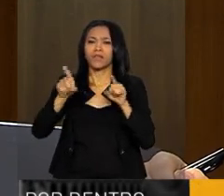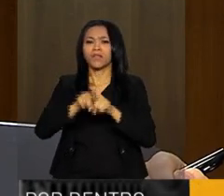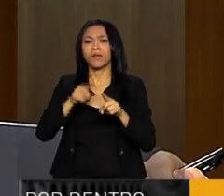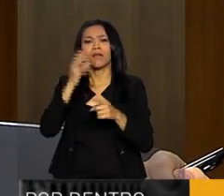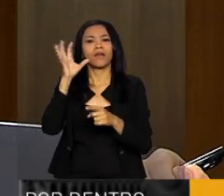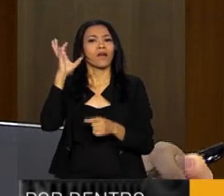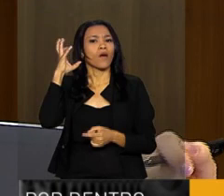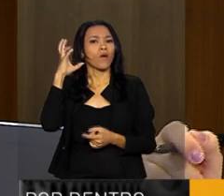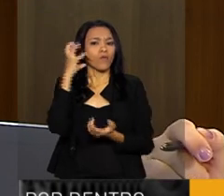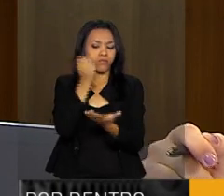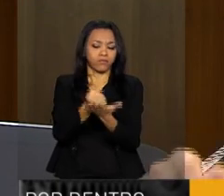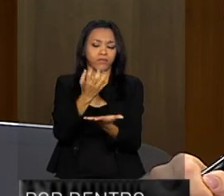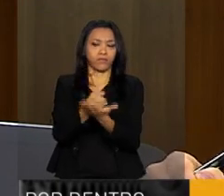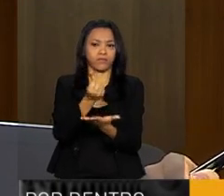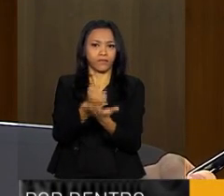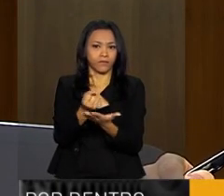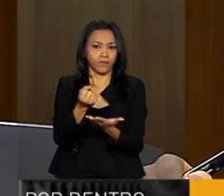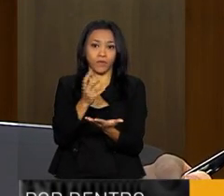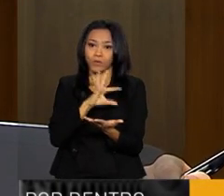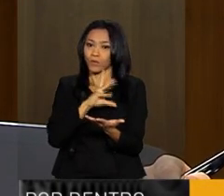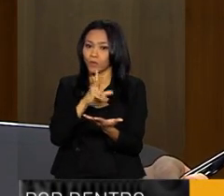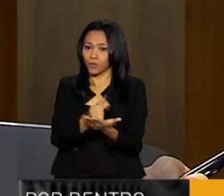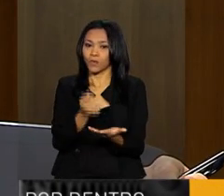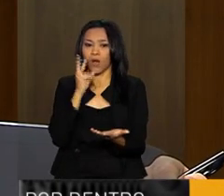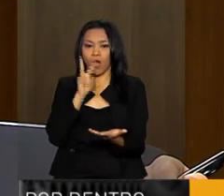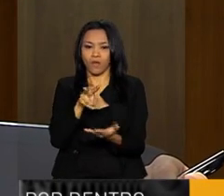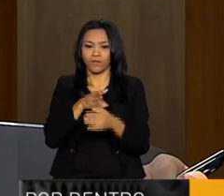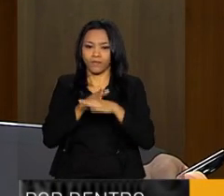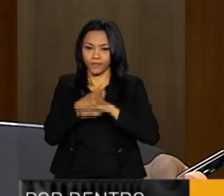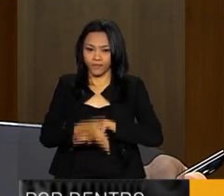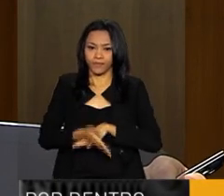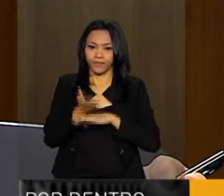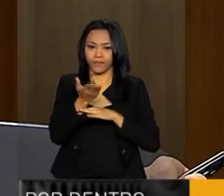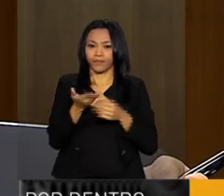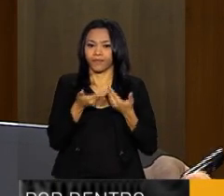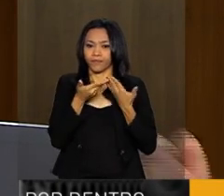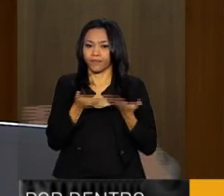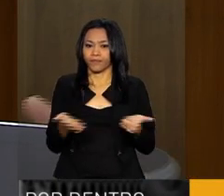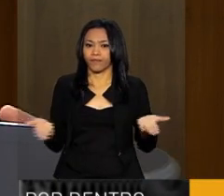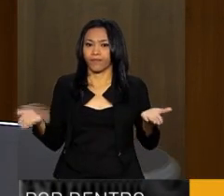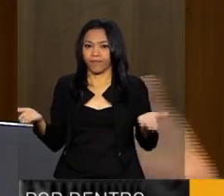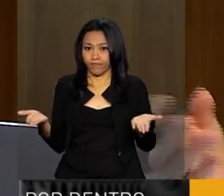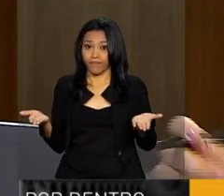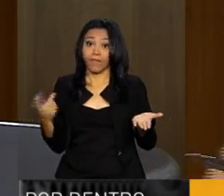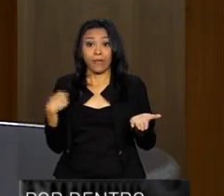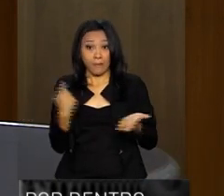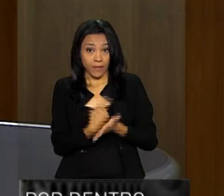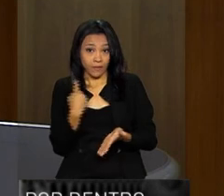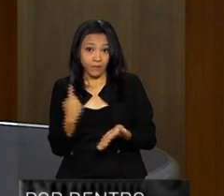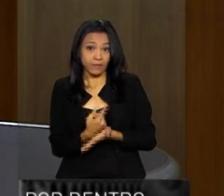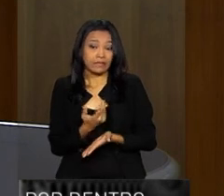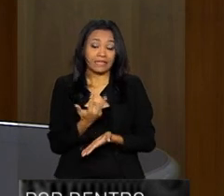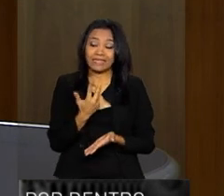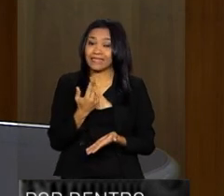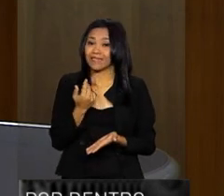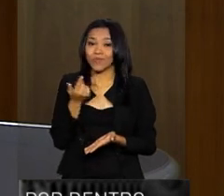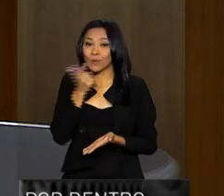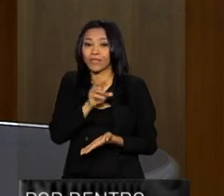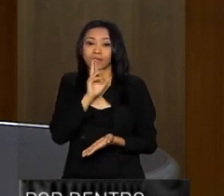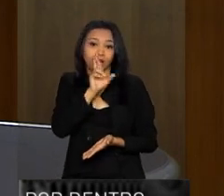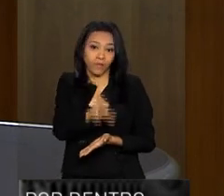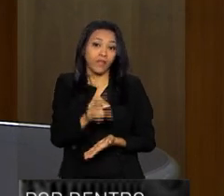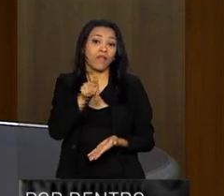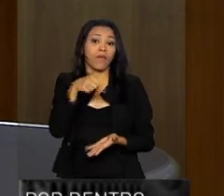disponível no site www.renault.tv rádio ponto com.br as perguntas que não puderam ser respondidas vão ser